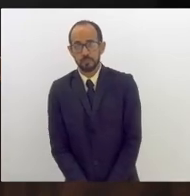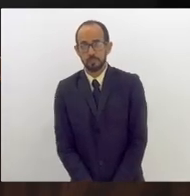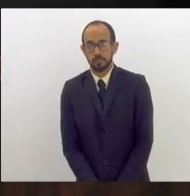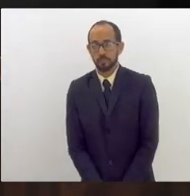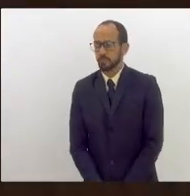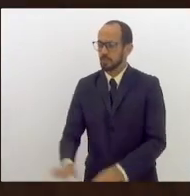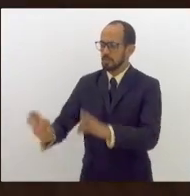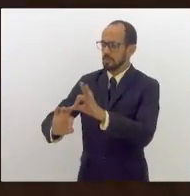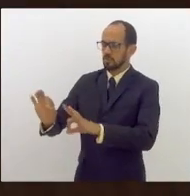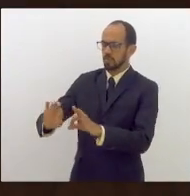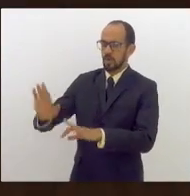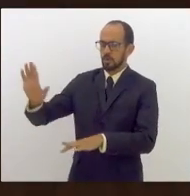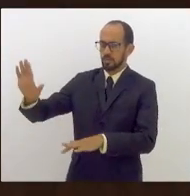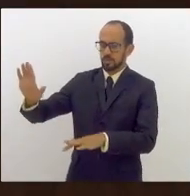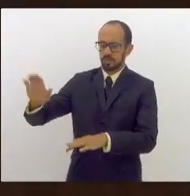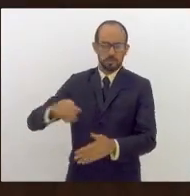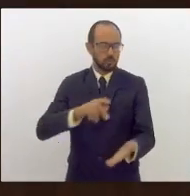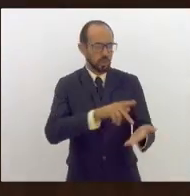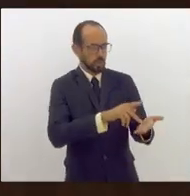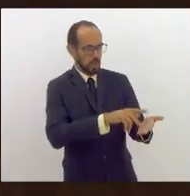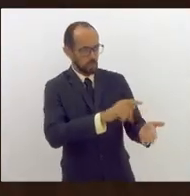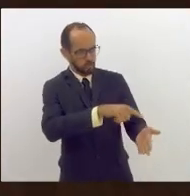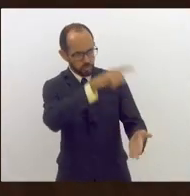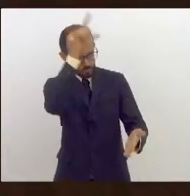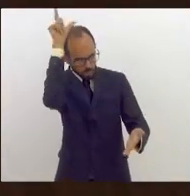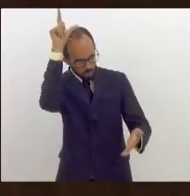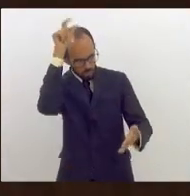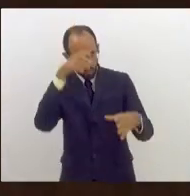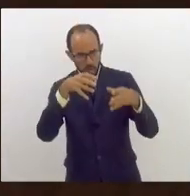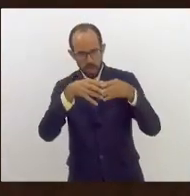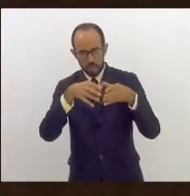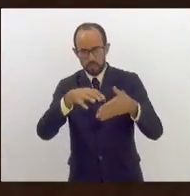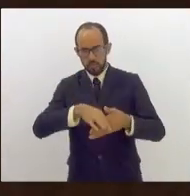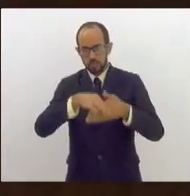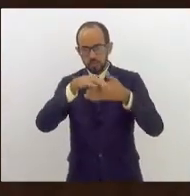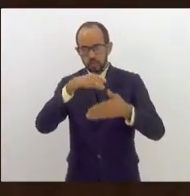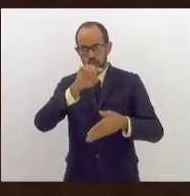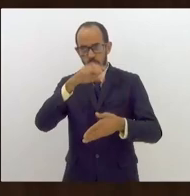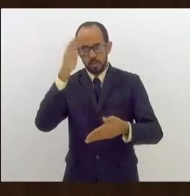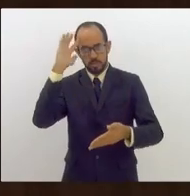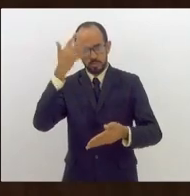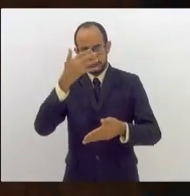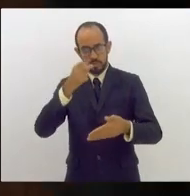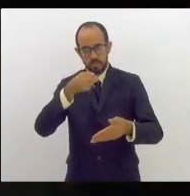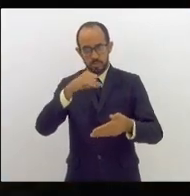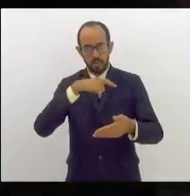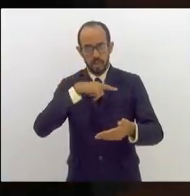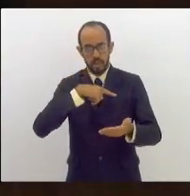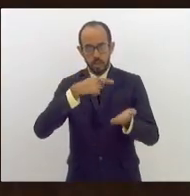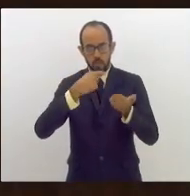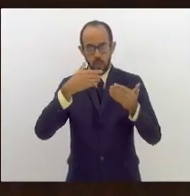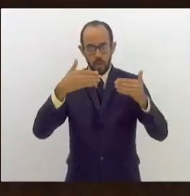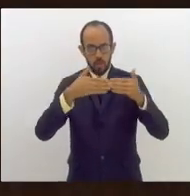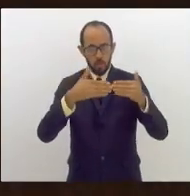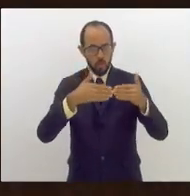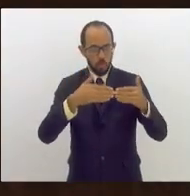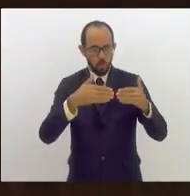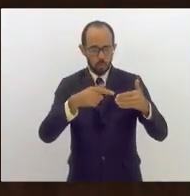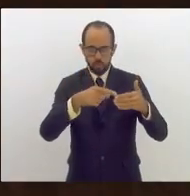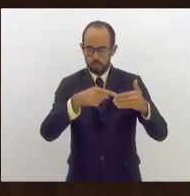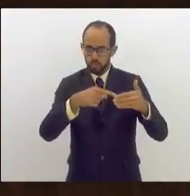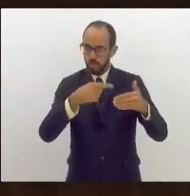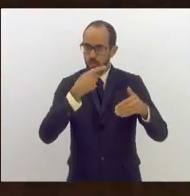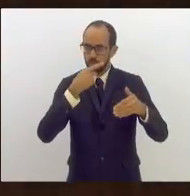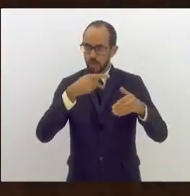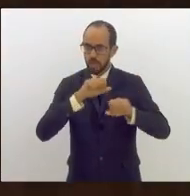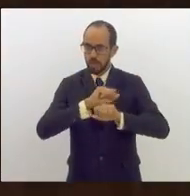deputados Paulo na verdade Colégio líderes só decide se houver consenso de acordo eu deixei claro ali que não haveria